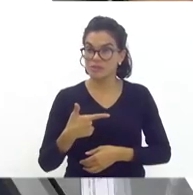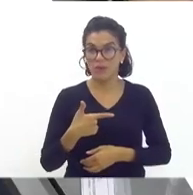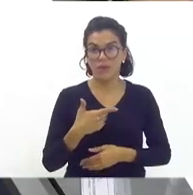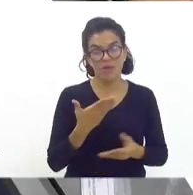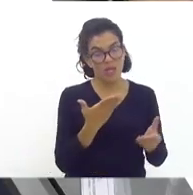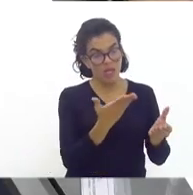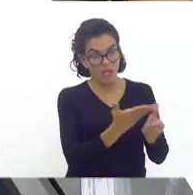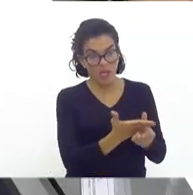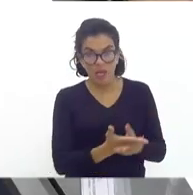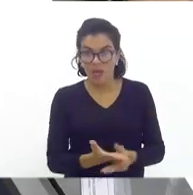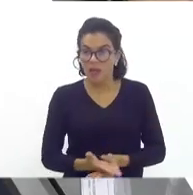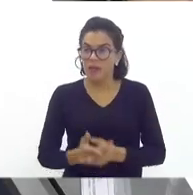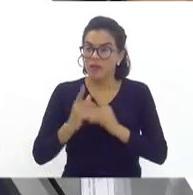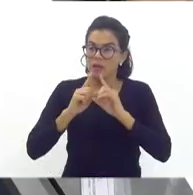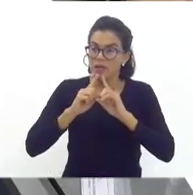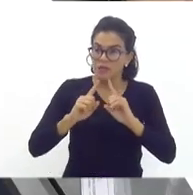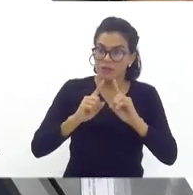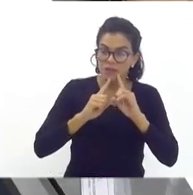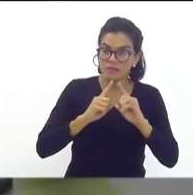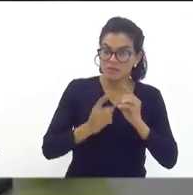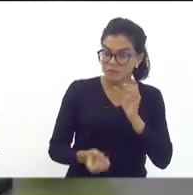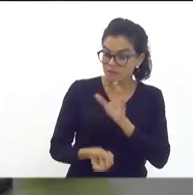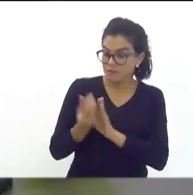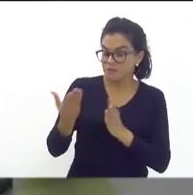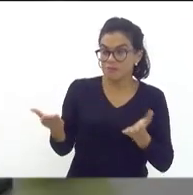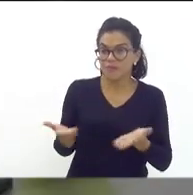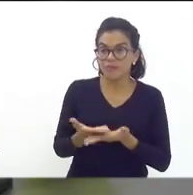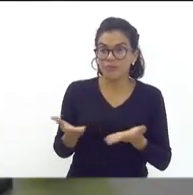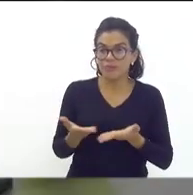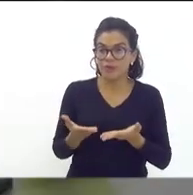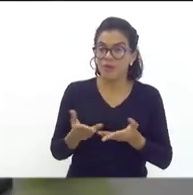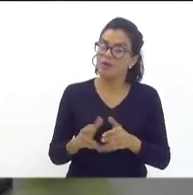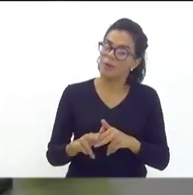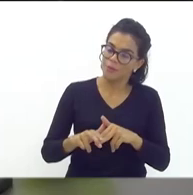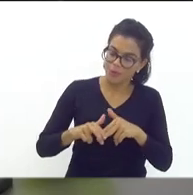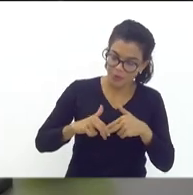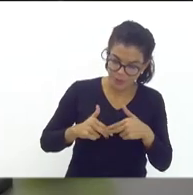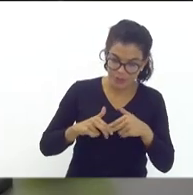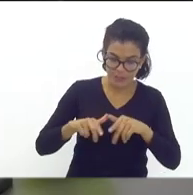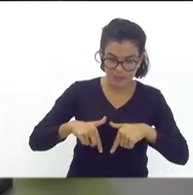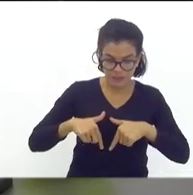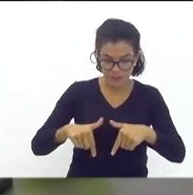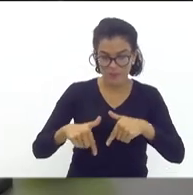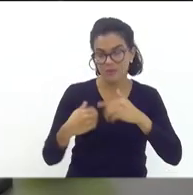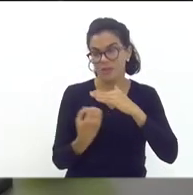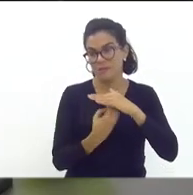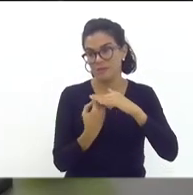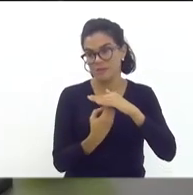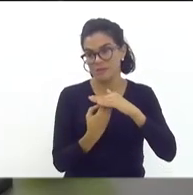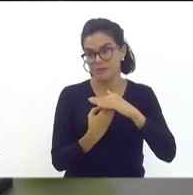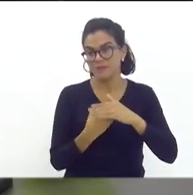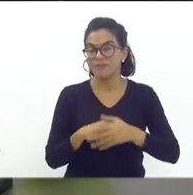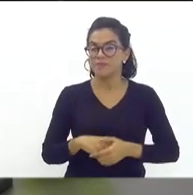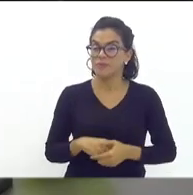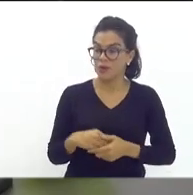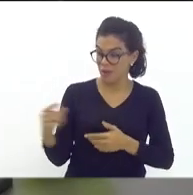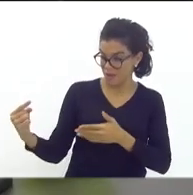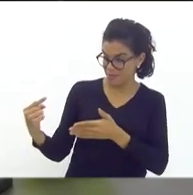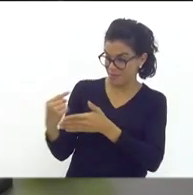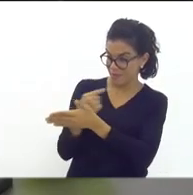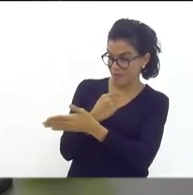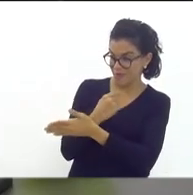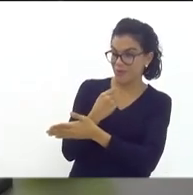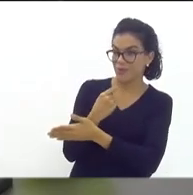essas reclamações surgiram agora então foi por isso essa atuação da agência então a pergunta que